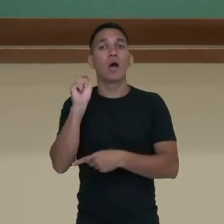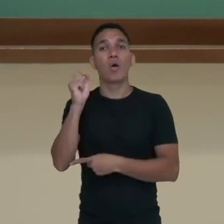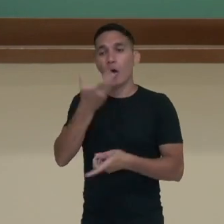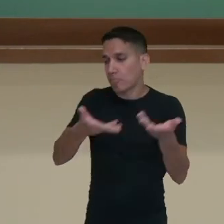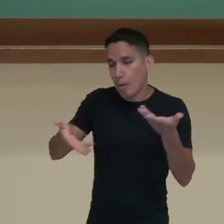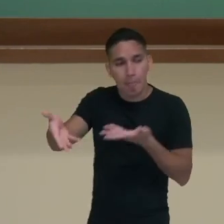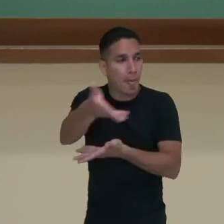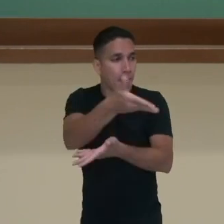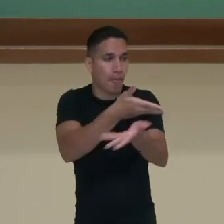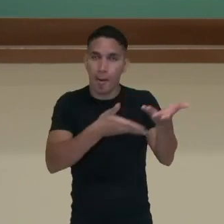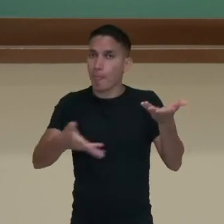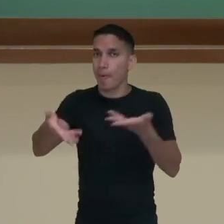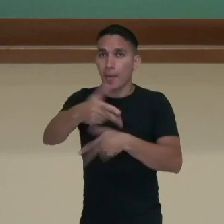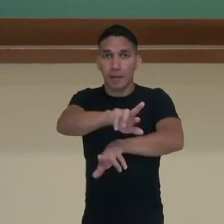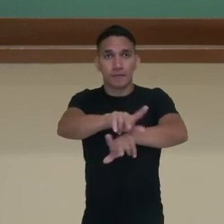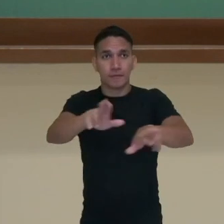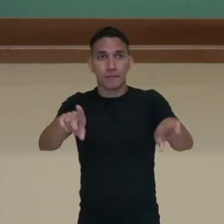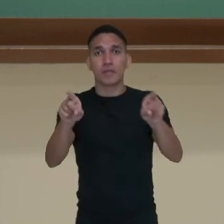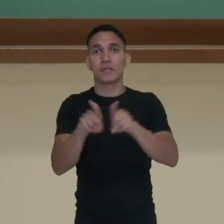sociabilizando